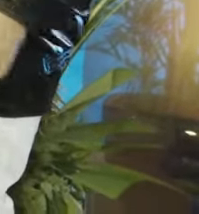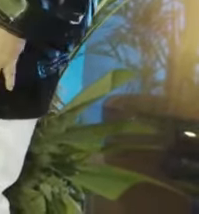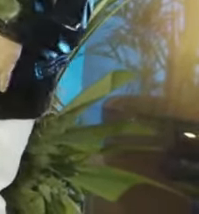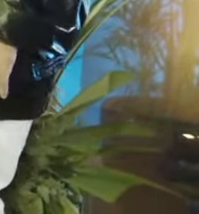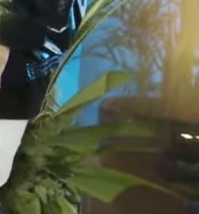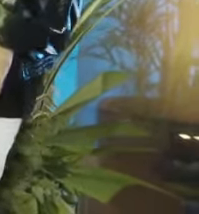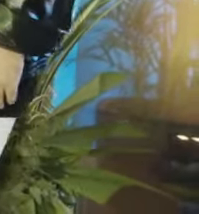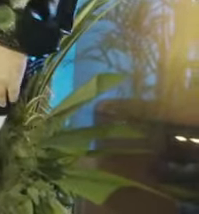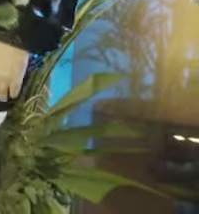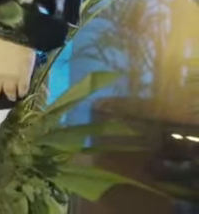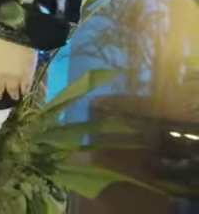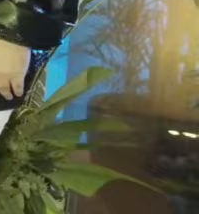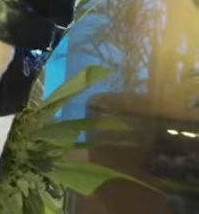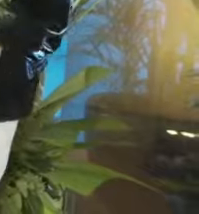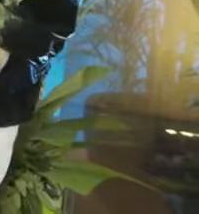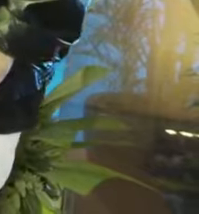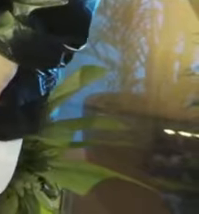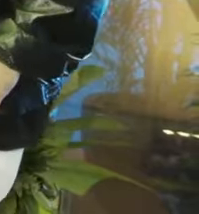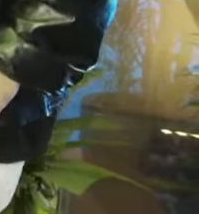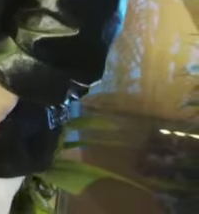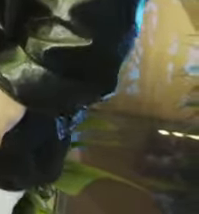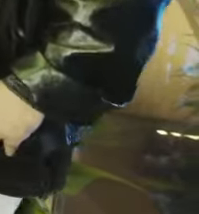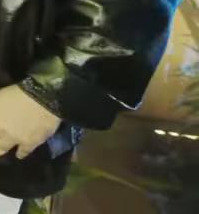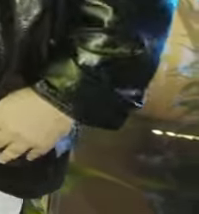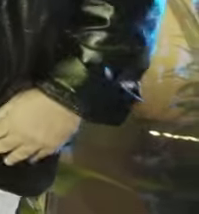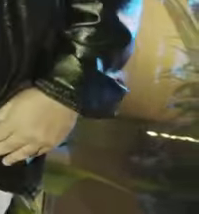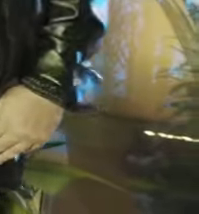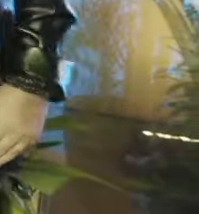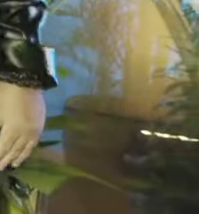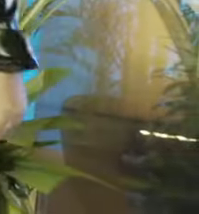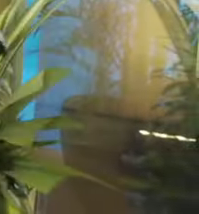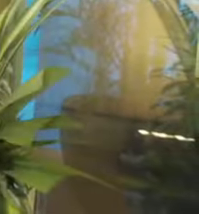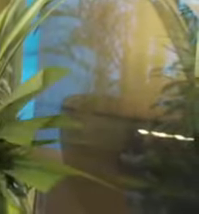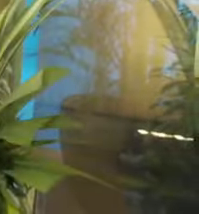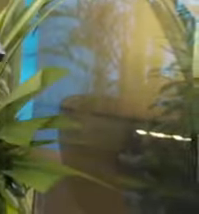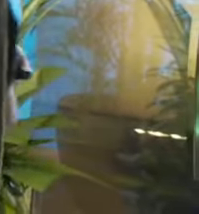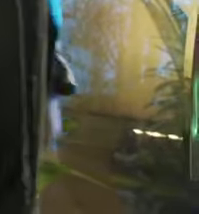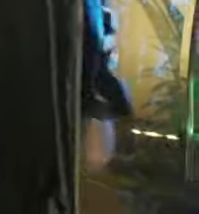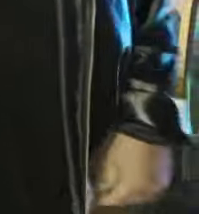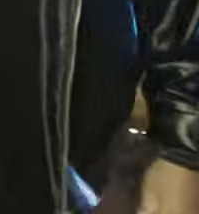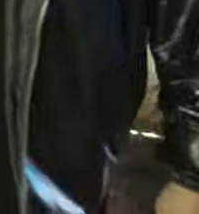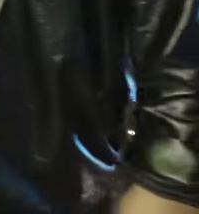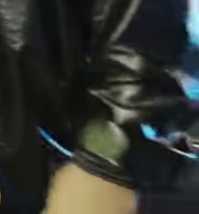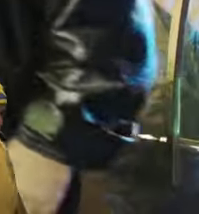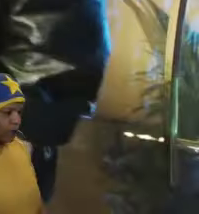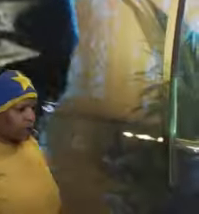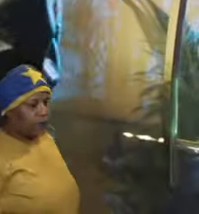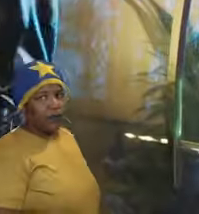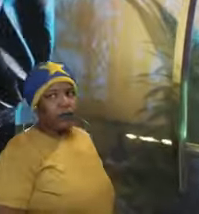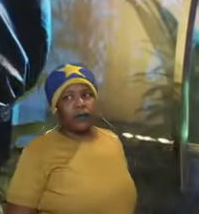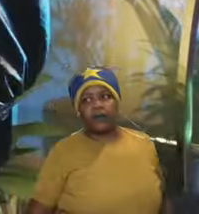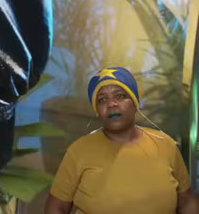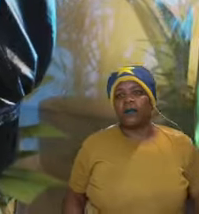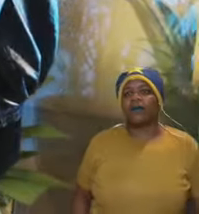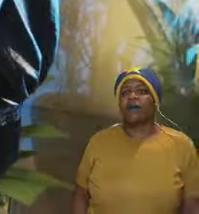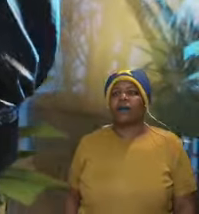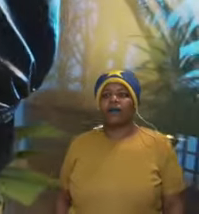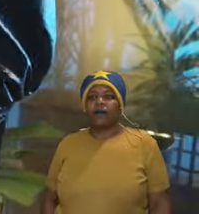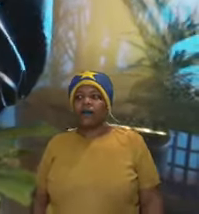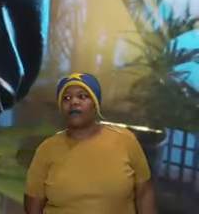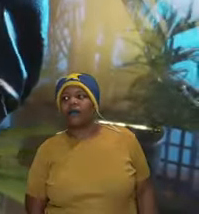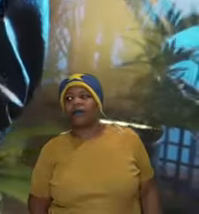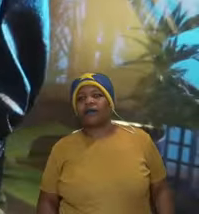ninguém atrapalha. E é isso aí, mano. É isso aí. Demorou. Bora ver, tô doido pra curtir esse som, caralho. É nóis. E aí, Lerim?